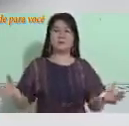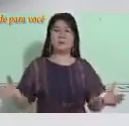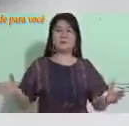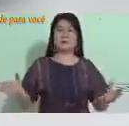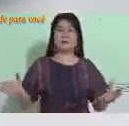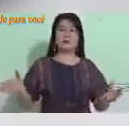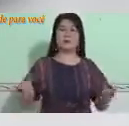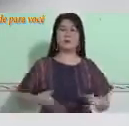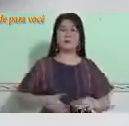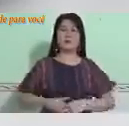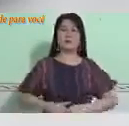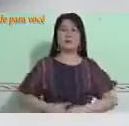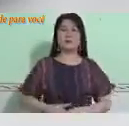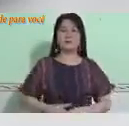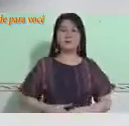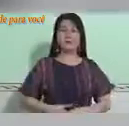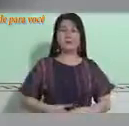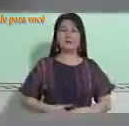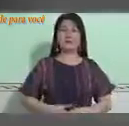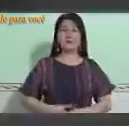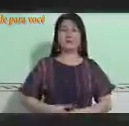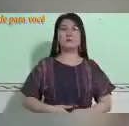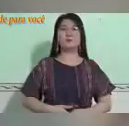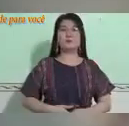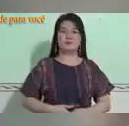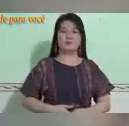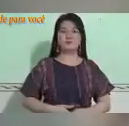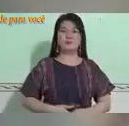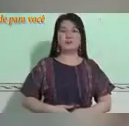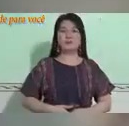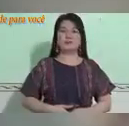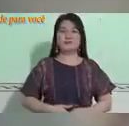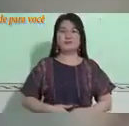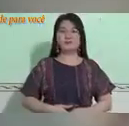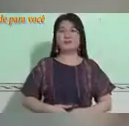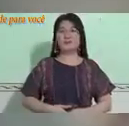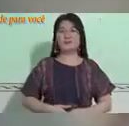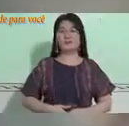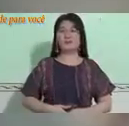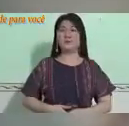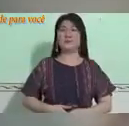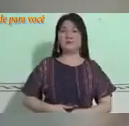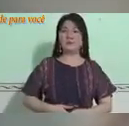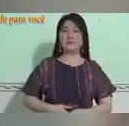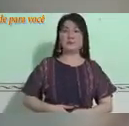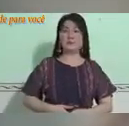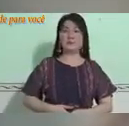Veja como identificar uma possível gravidez ectópica. 4.